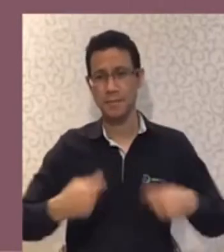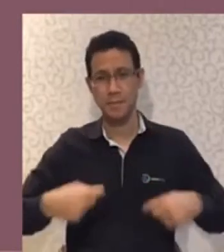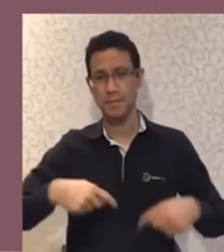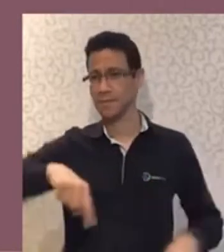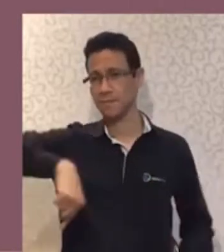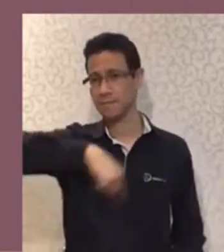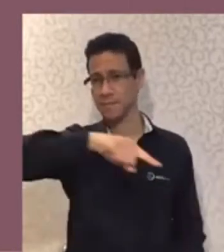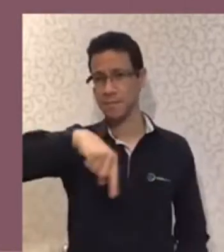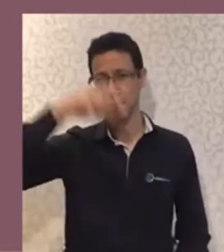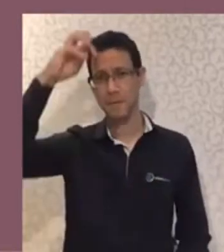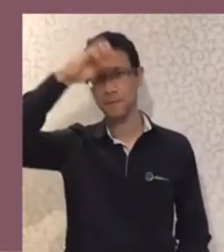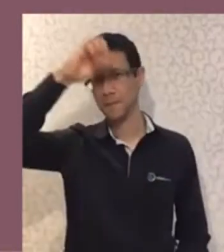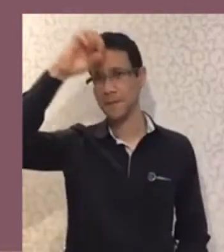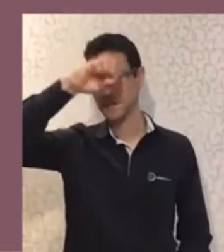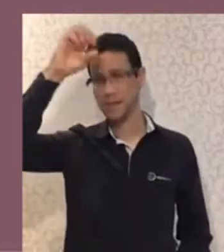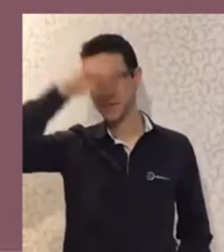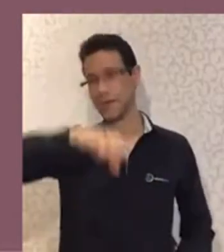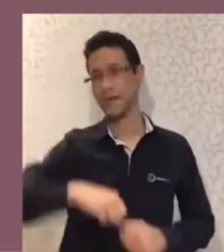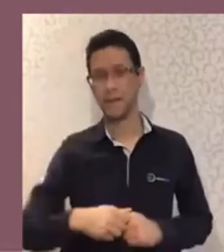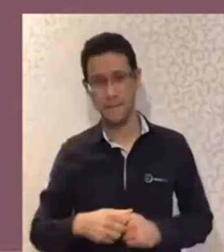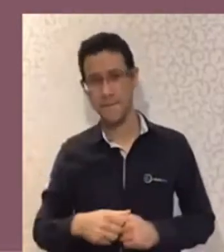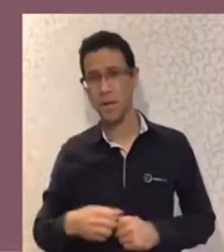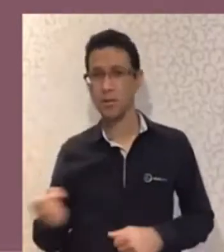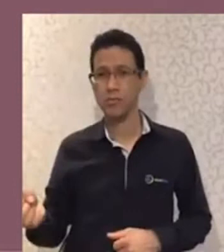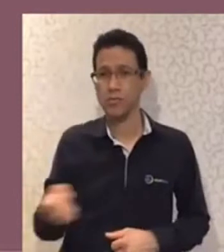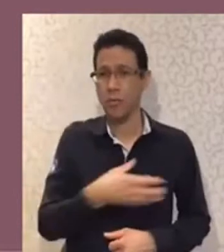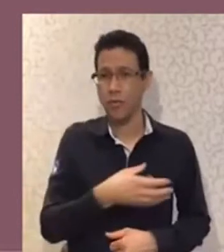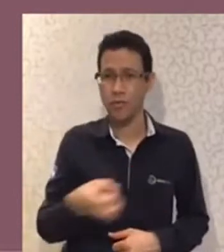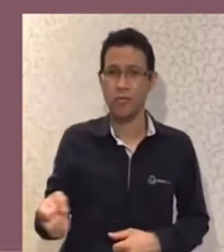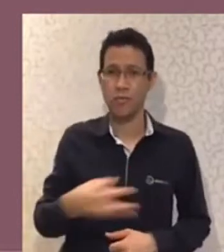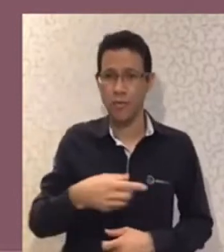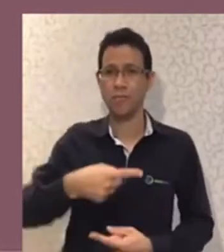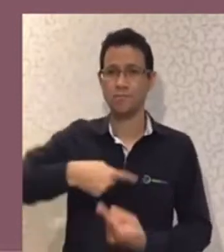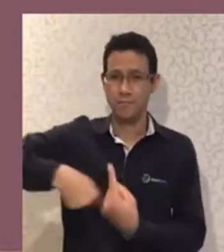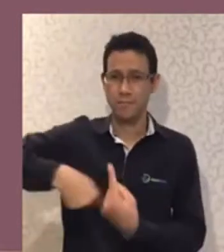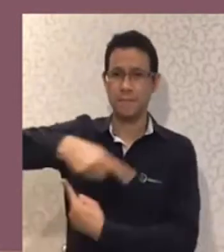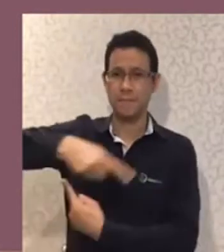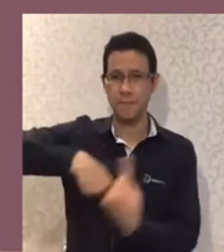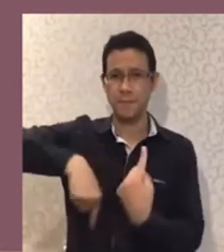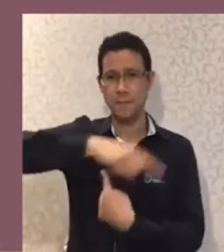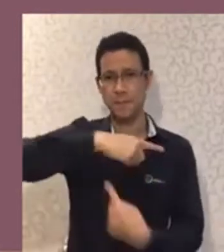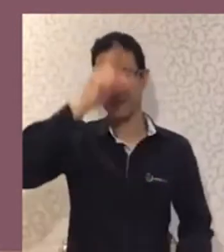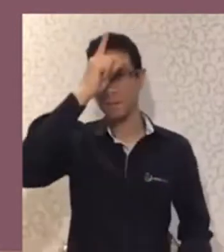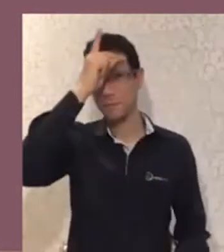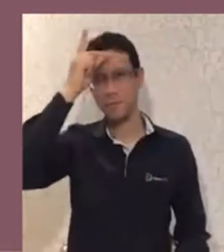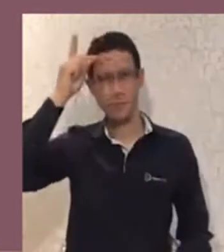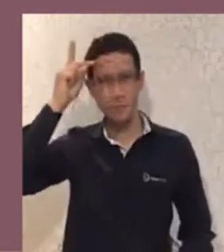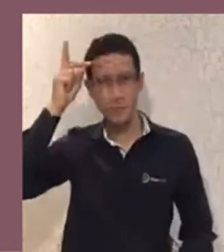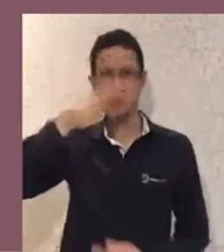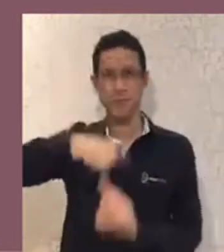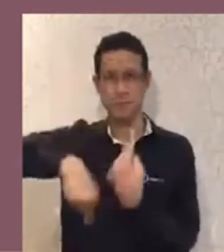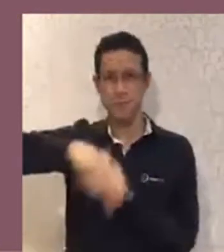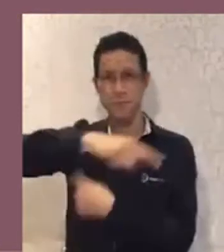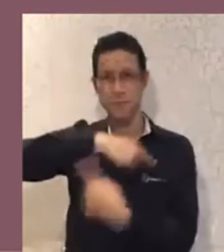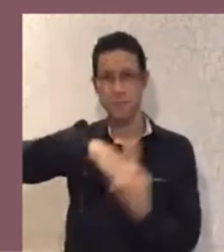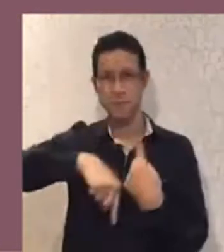a estabelecer novas relações entre as pessoas. Novas relações que têm a ver com